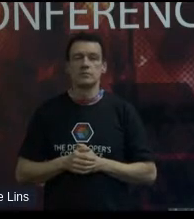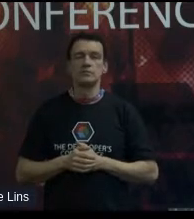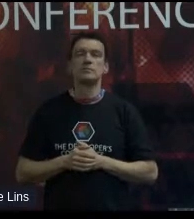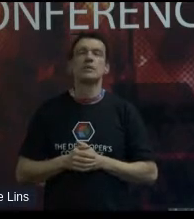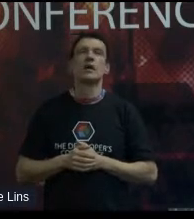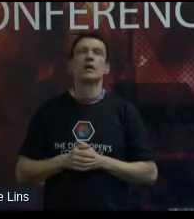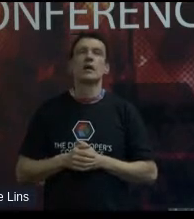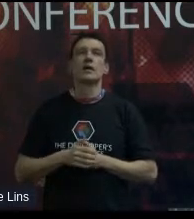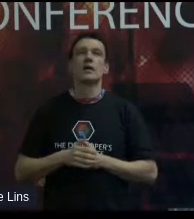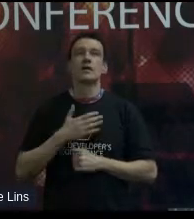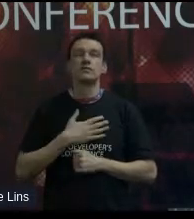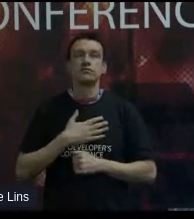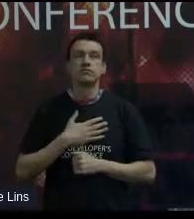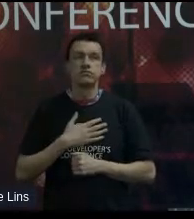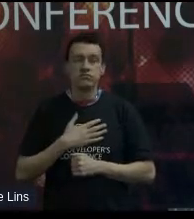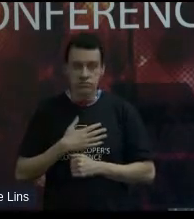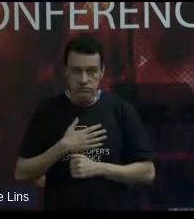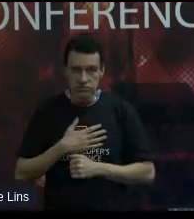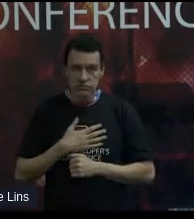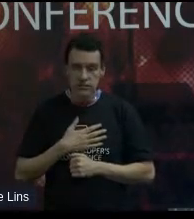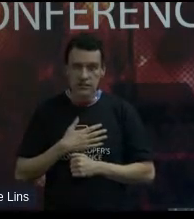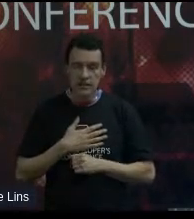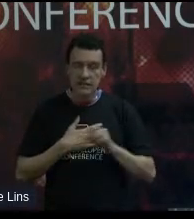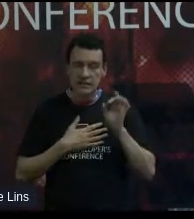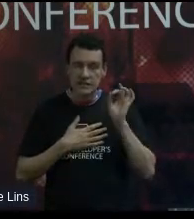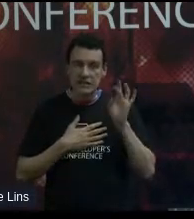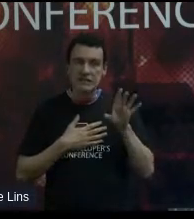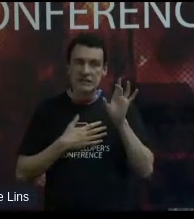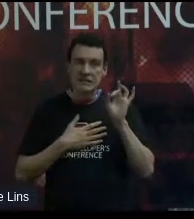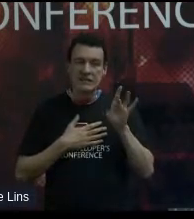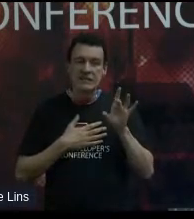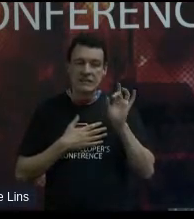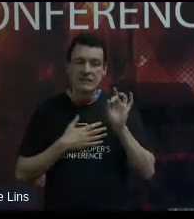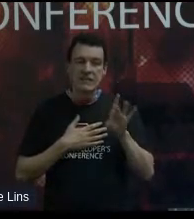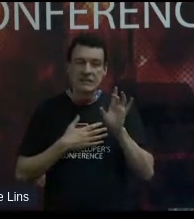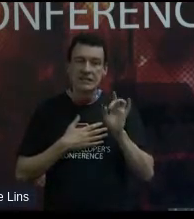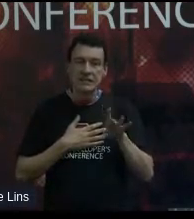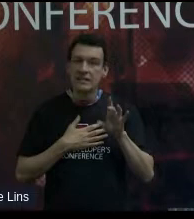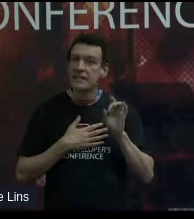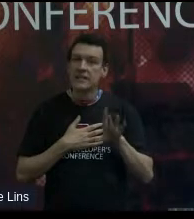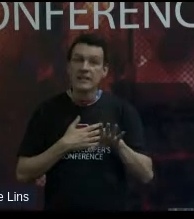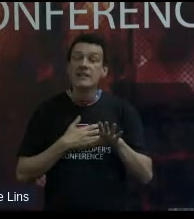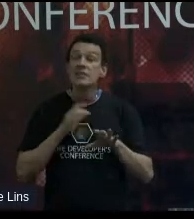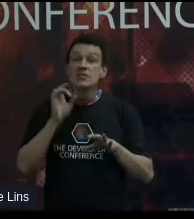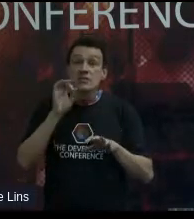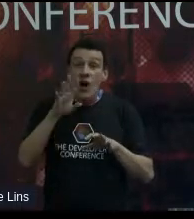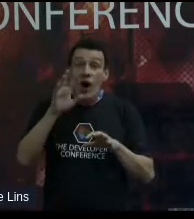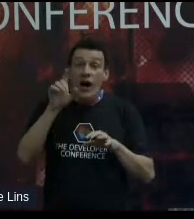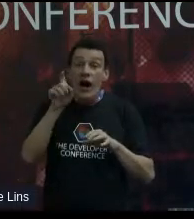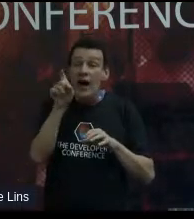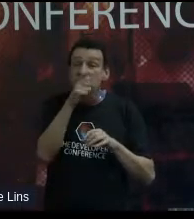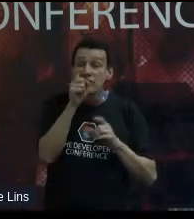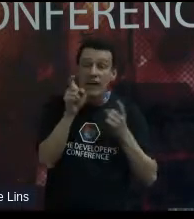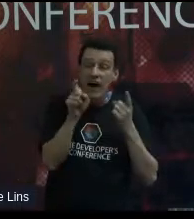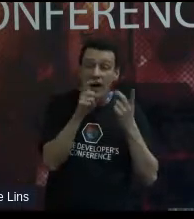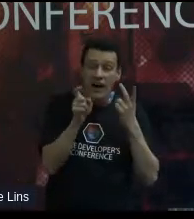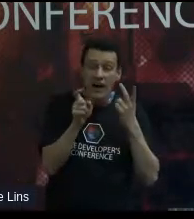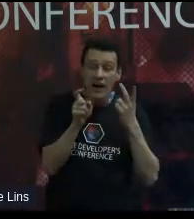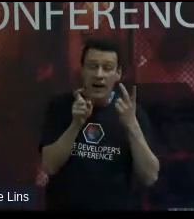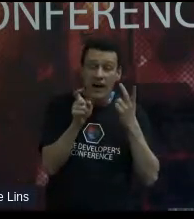Ufa, que saga, não? Só para desativar, né, Flávio? Caramba, coitado desse usuário,